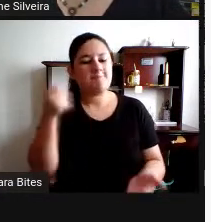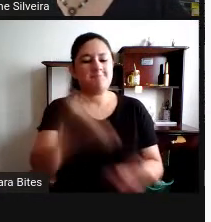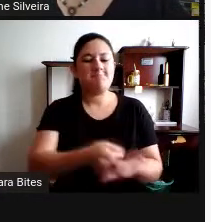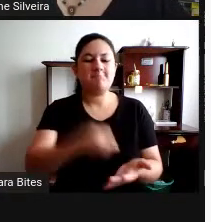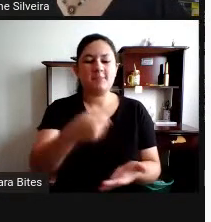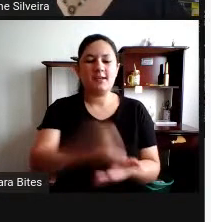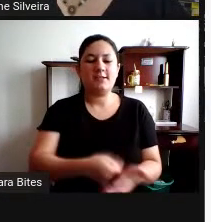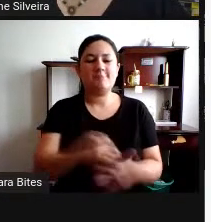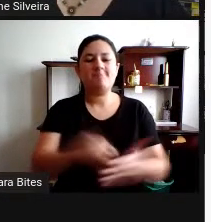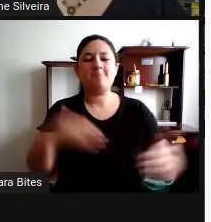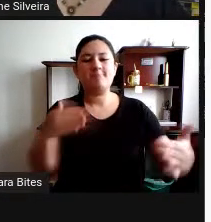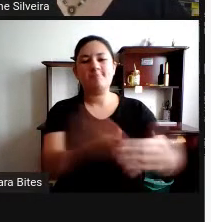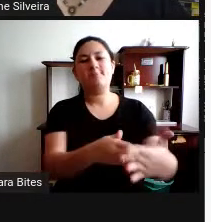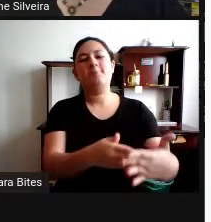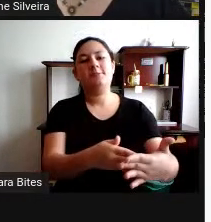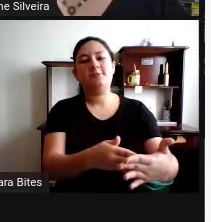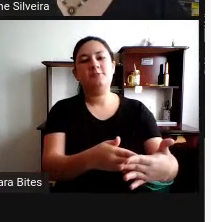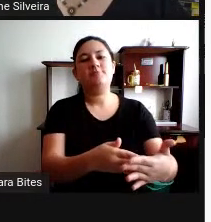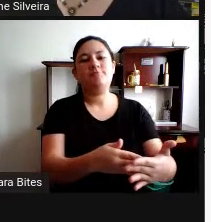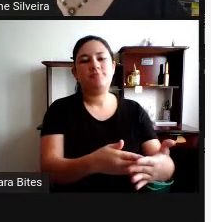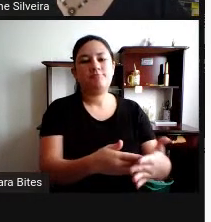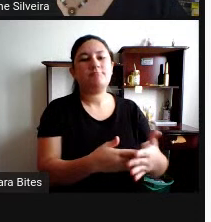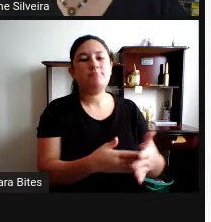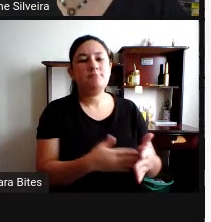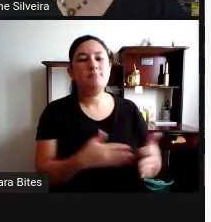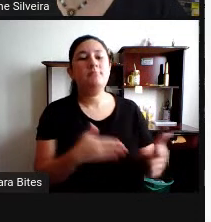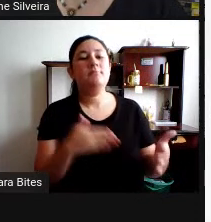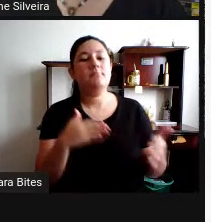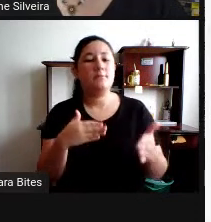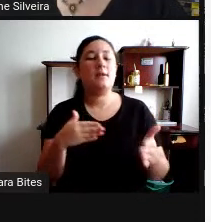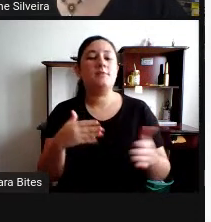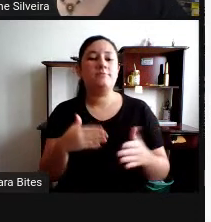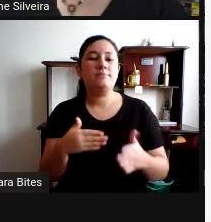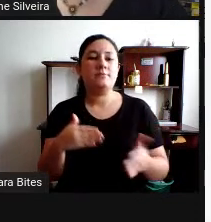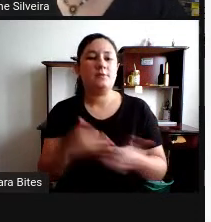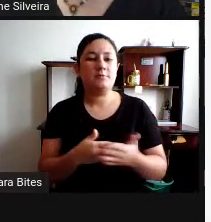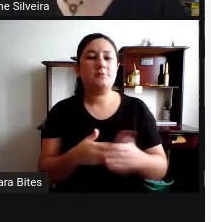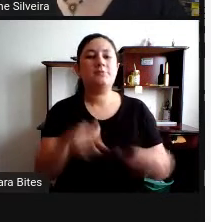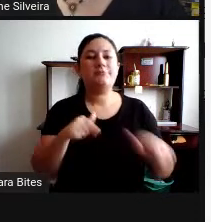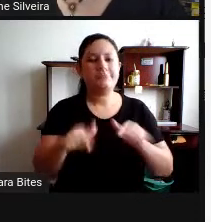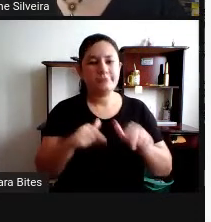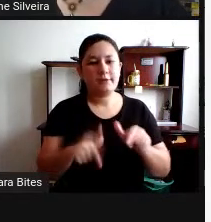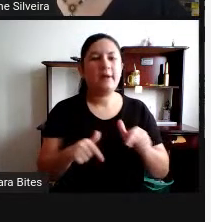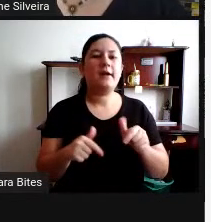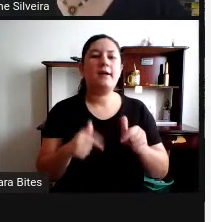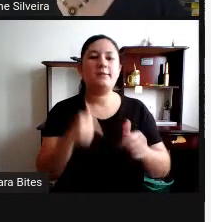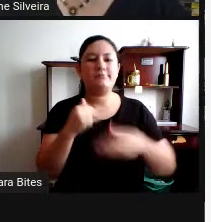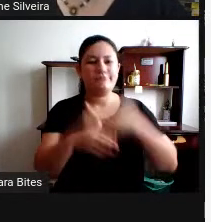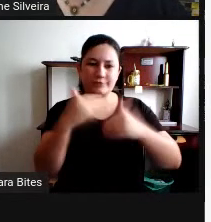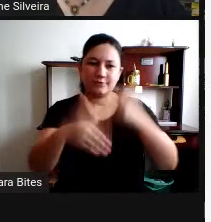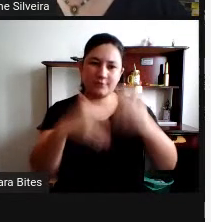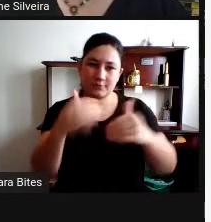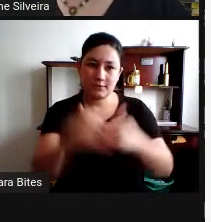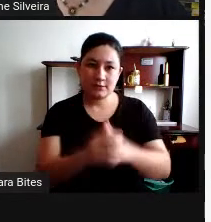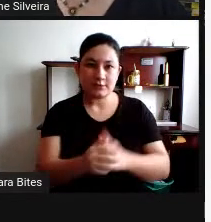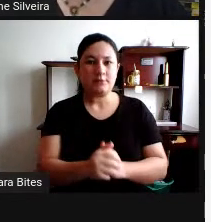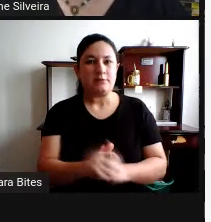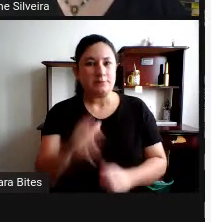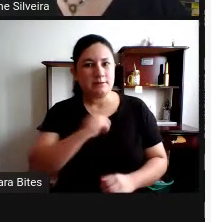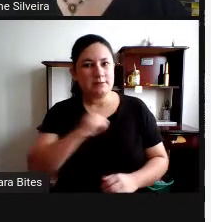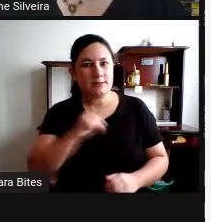pesquisador em função da extensão do trabalho a ser desenvolvido. Vocês sabem que o Sussure tem mais de 30 mil folhas